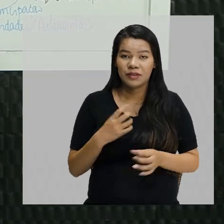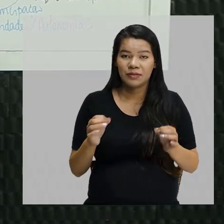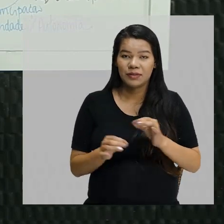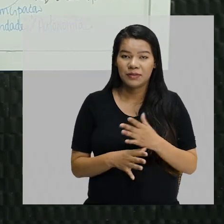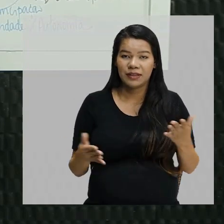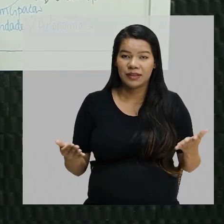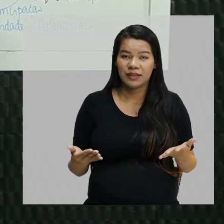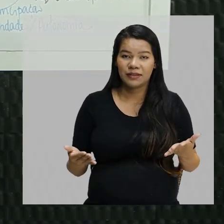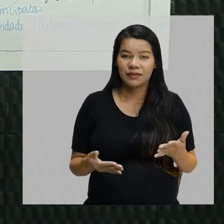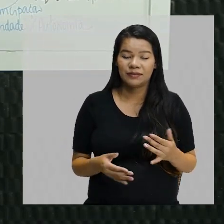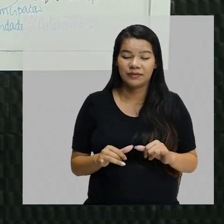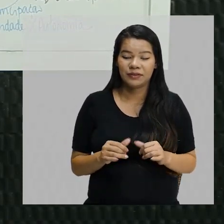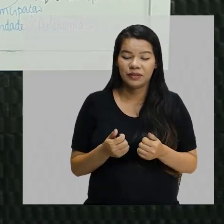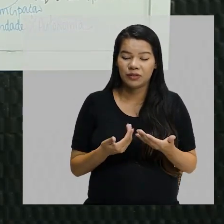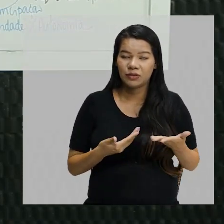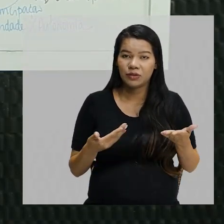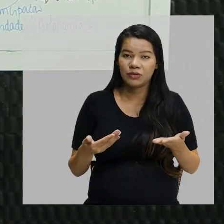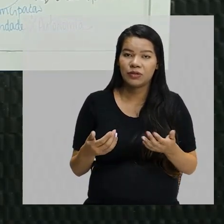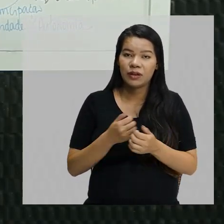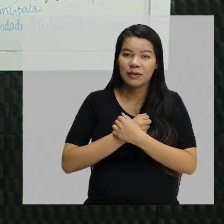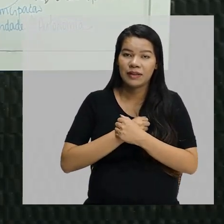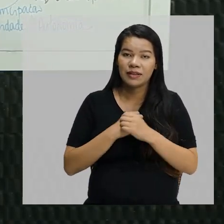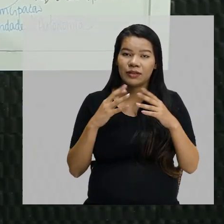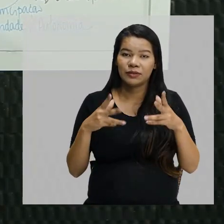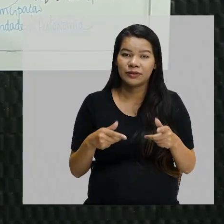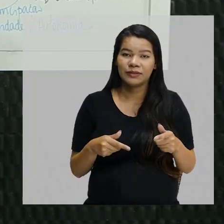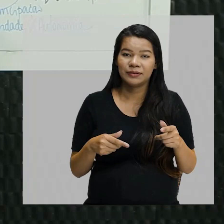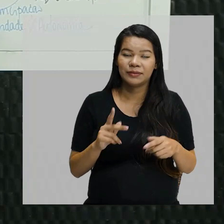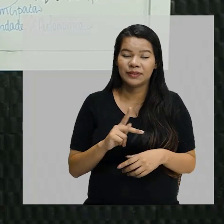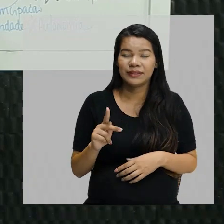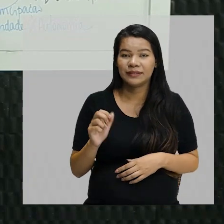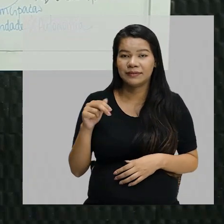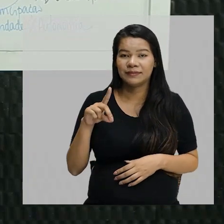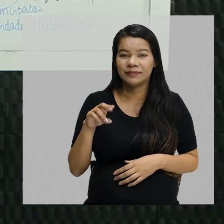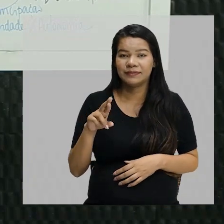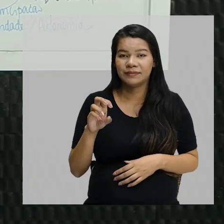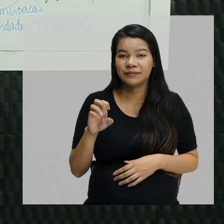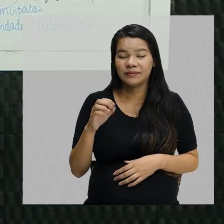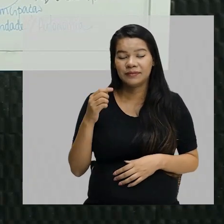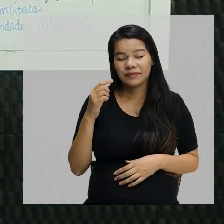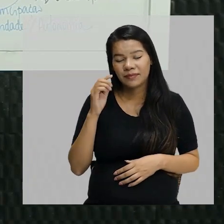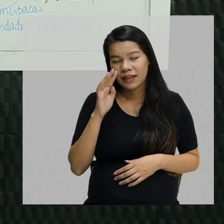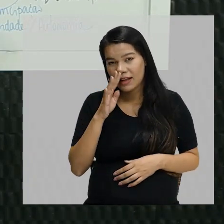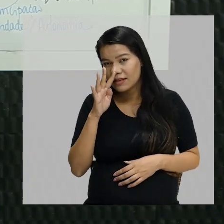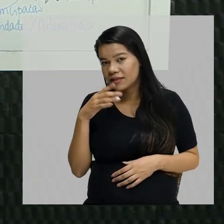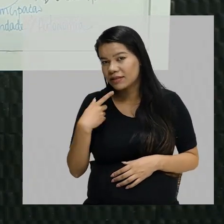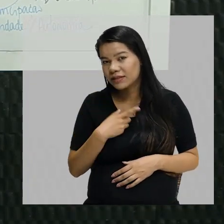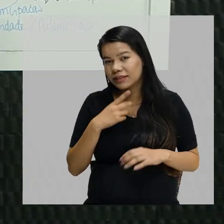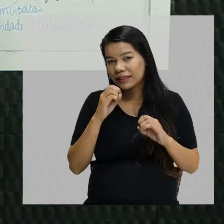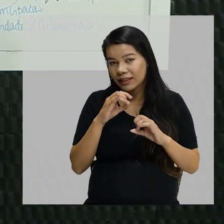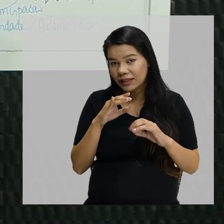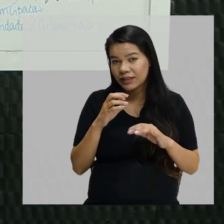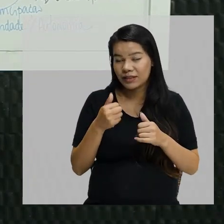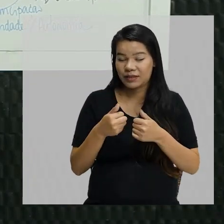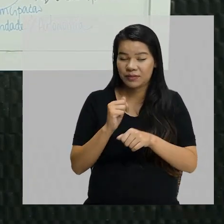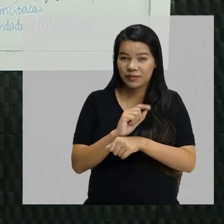por aqui fica conosco fica aqui um forte abraço professor André continue acompanhando as nossas aulas Espero que esteja aproveitando anote tudo